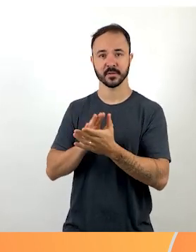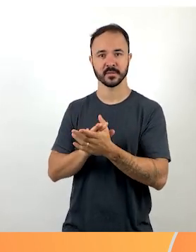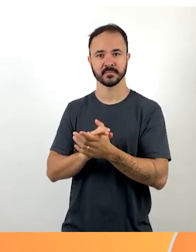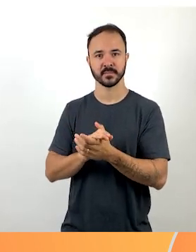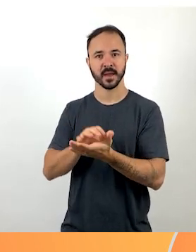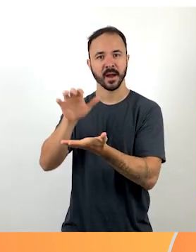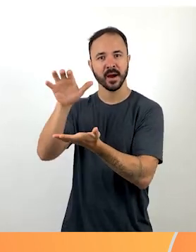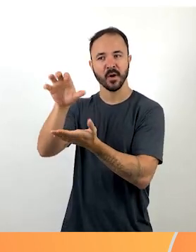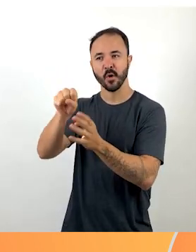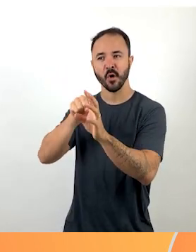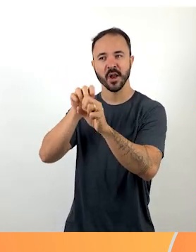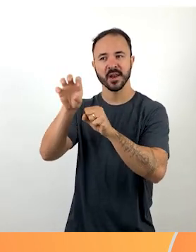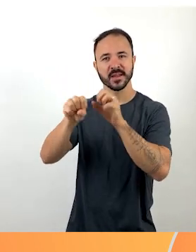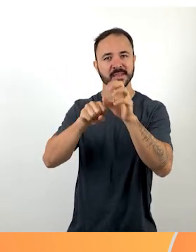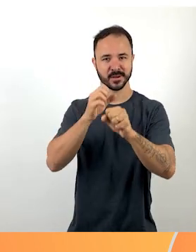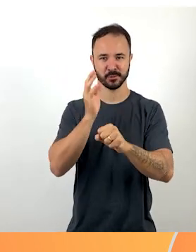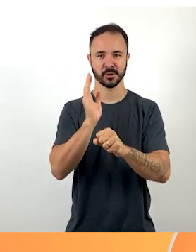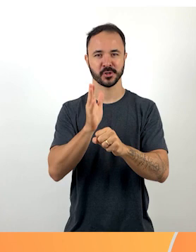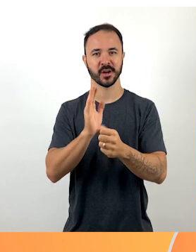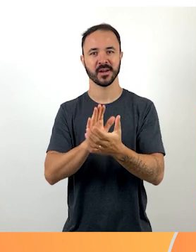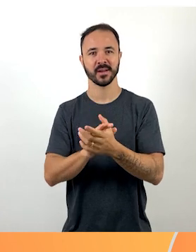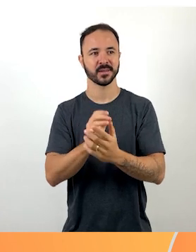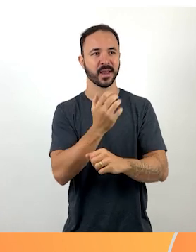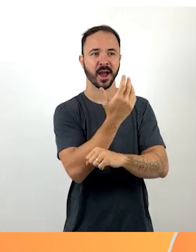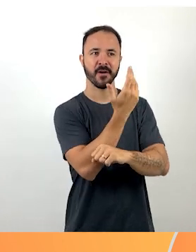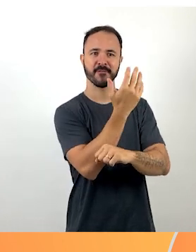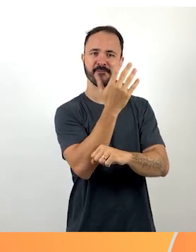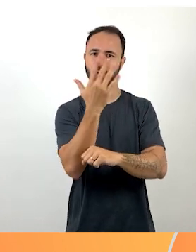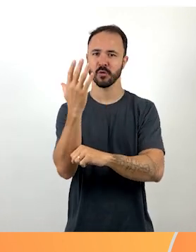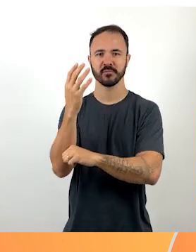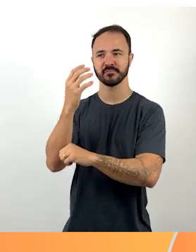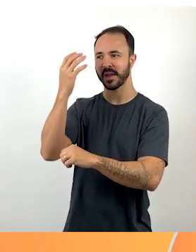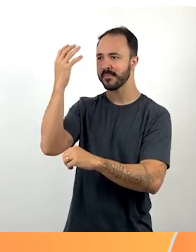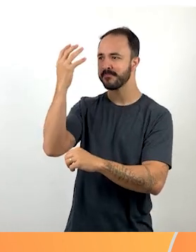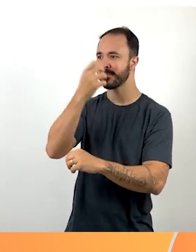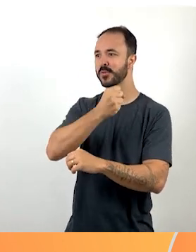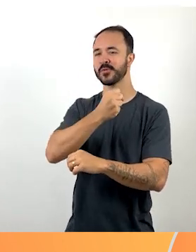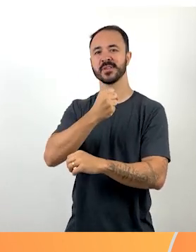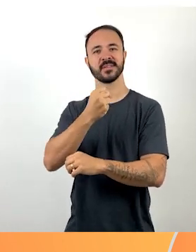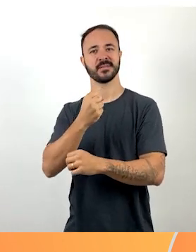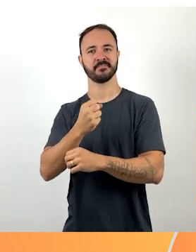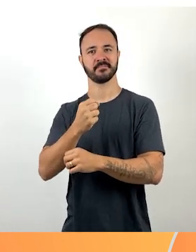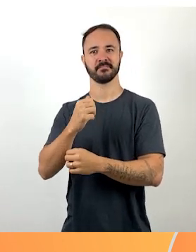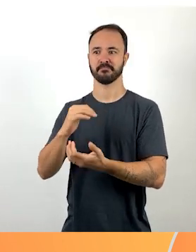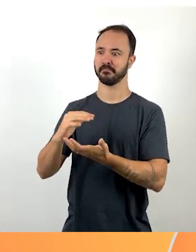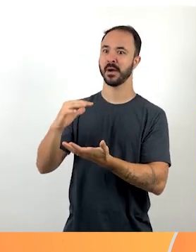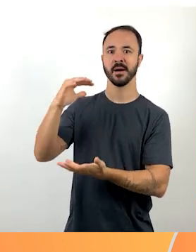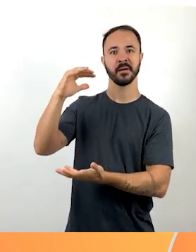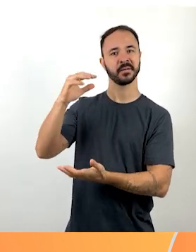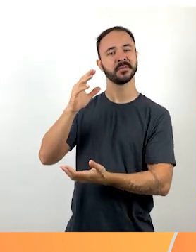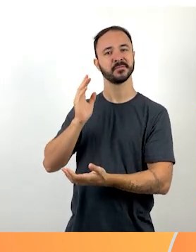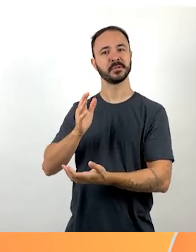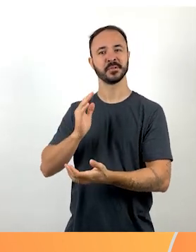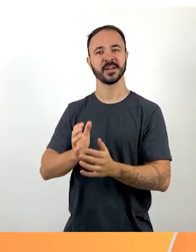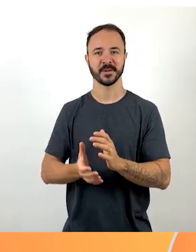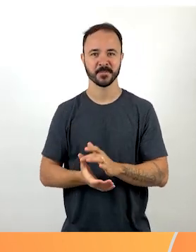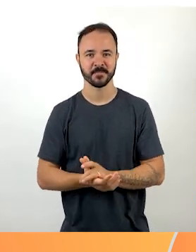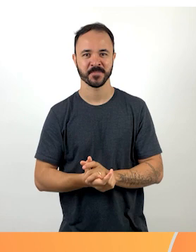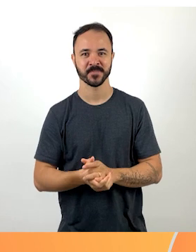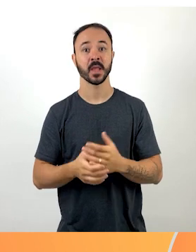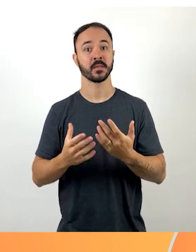de colheita já realizado. Perceba como as folhas estão bem desenvolvidas. O cultivo foi feito todo de forma orgânica,